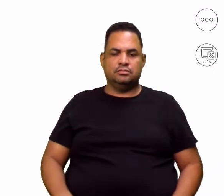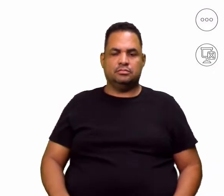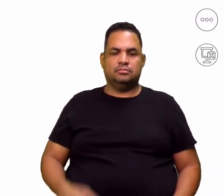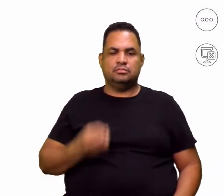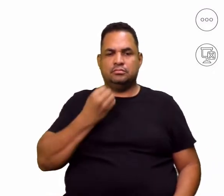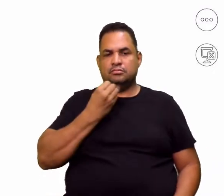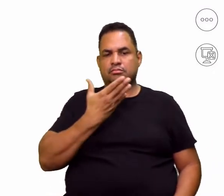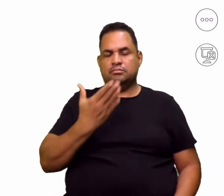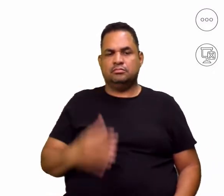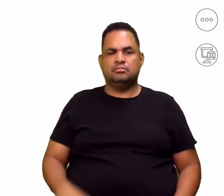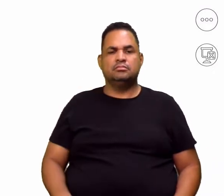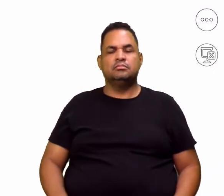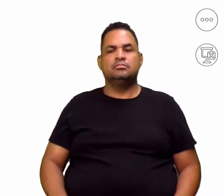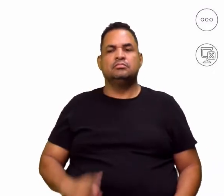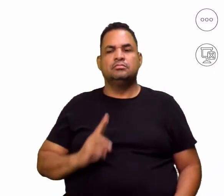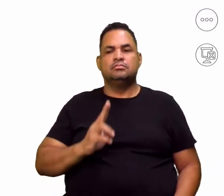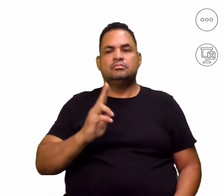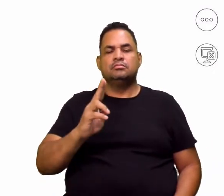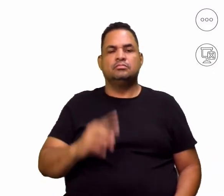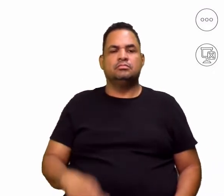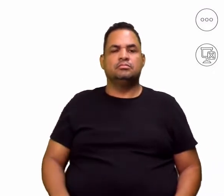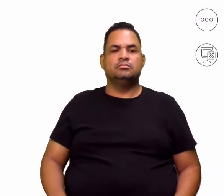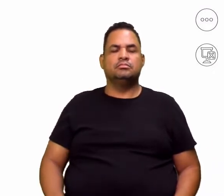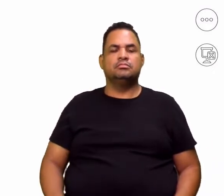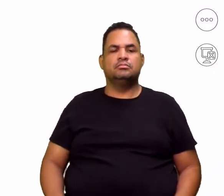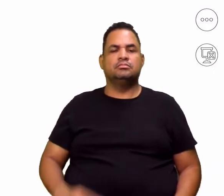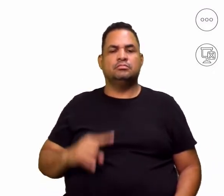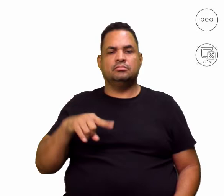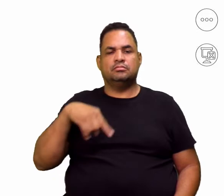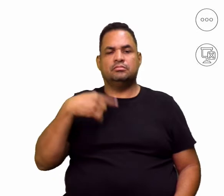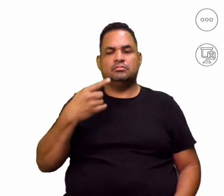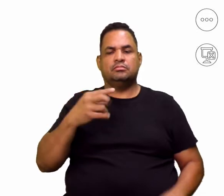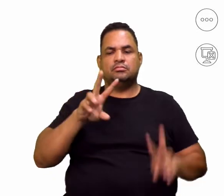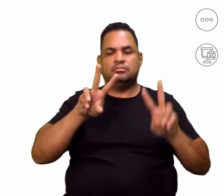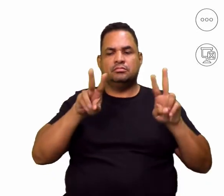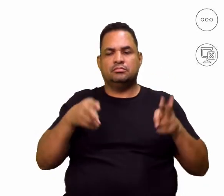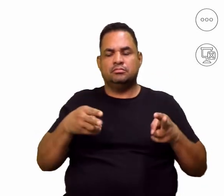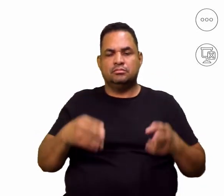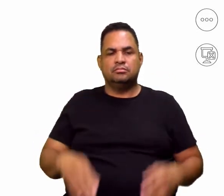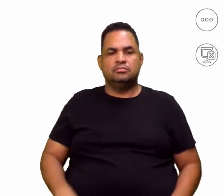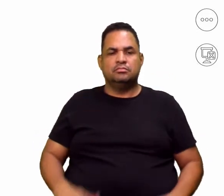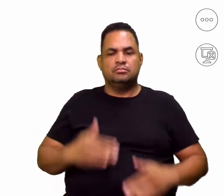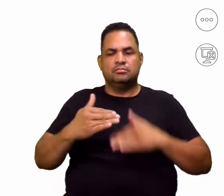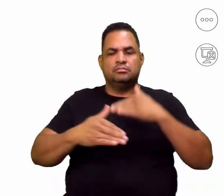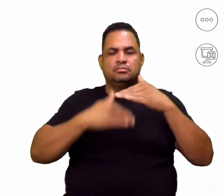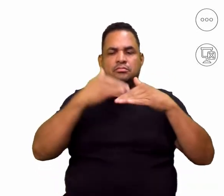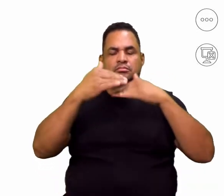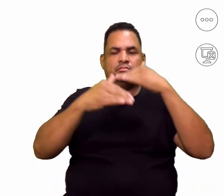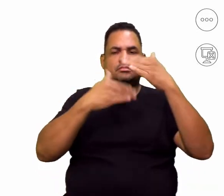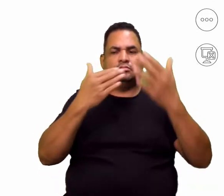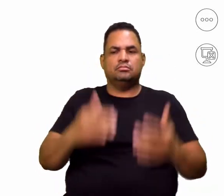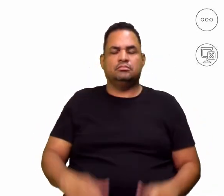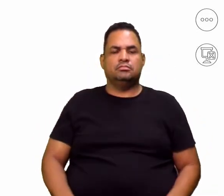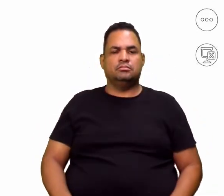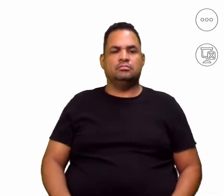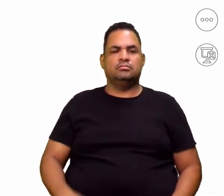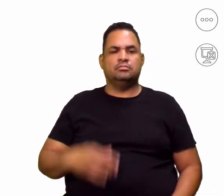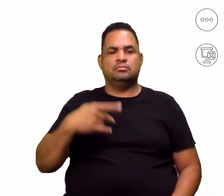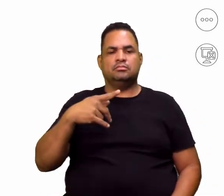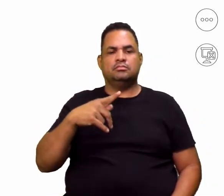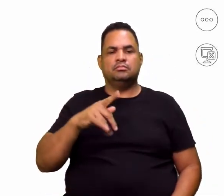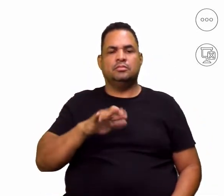bom? Vamos seguindo para esse próximo tipo de desenvolvimento aí. Nós temos a